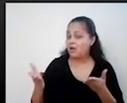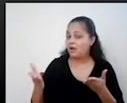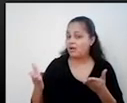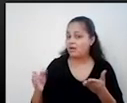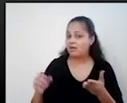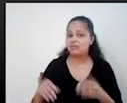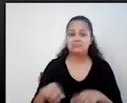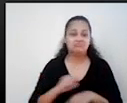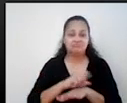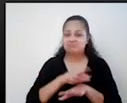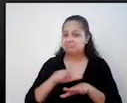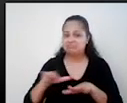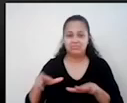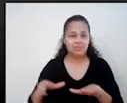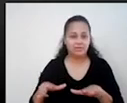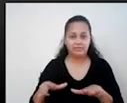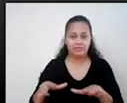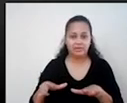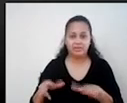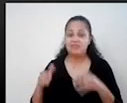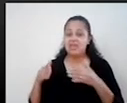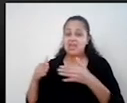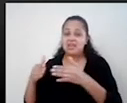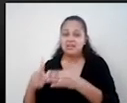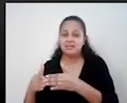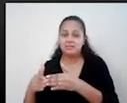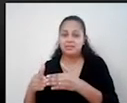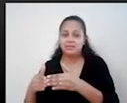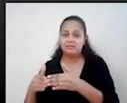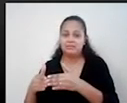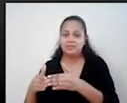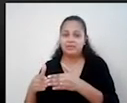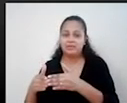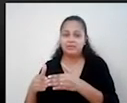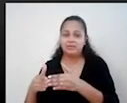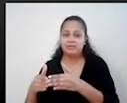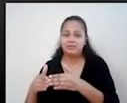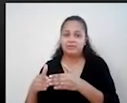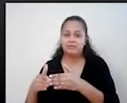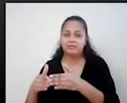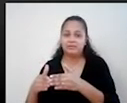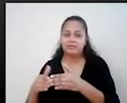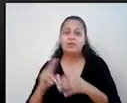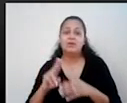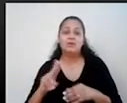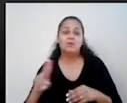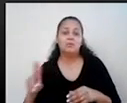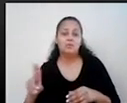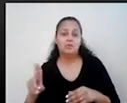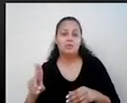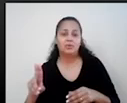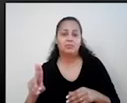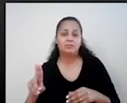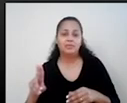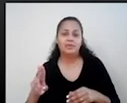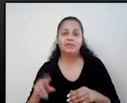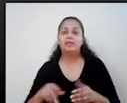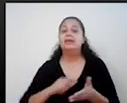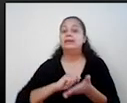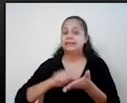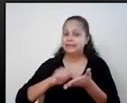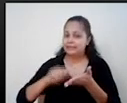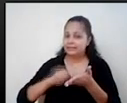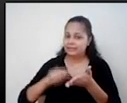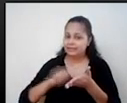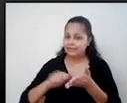existiram, né, que já morreram. Então ele vai individualizar, ele vai especificar. É o Hans Christian Andersen, tá? Então ele escreveu fábulas